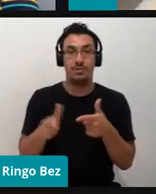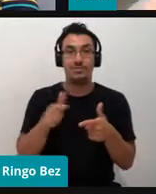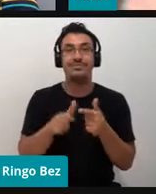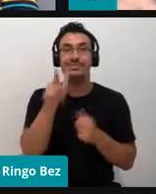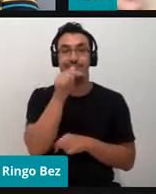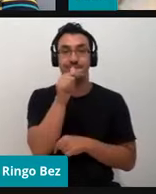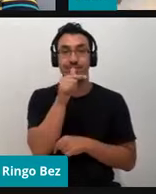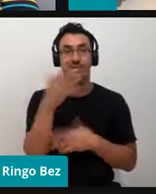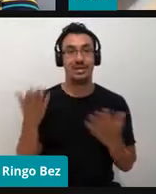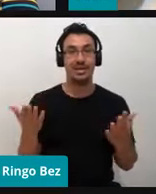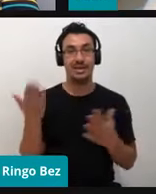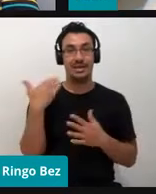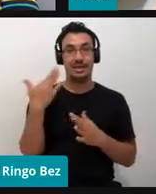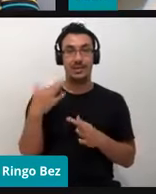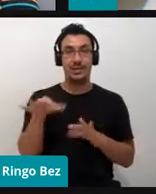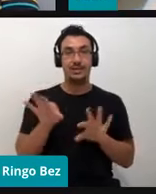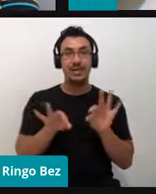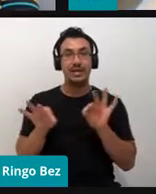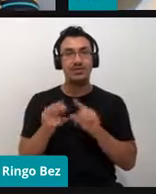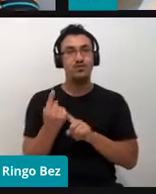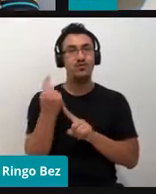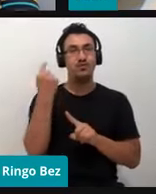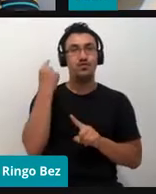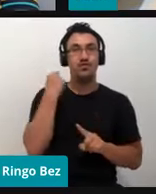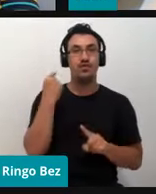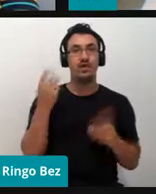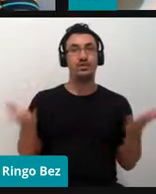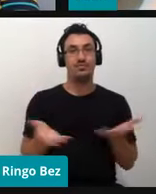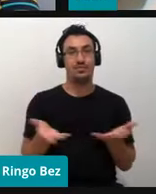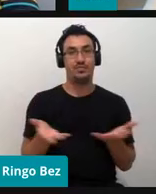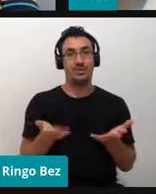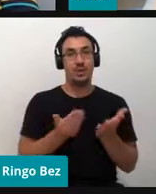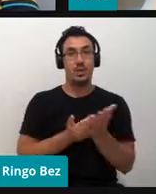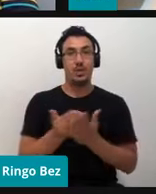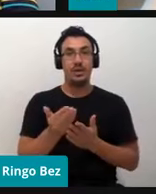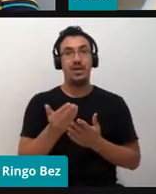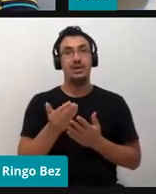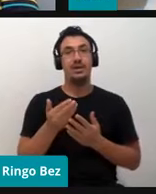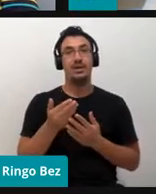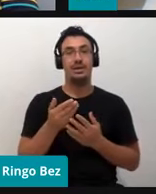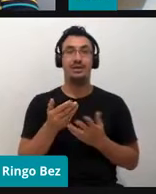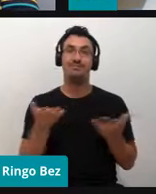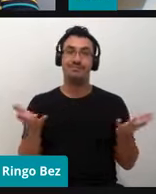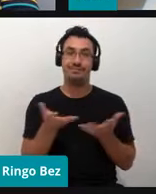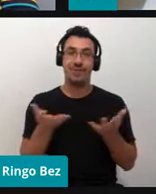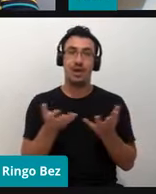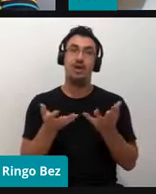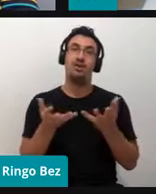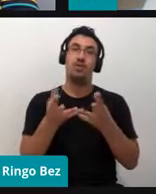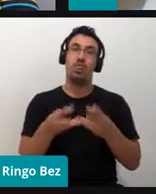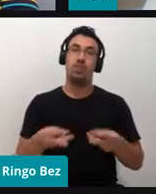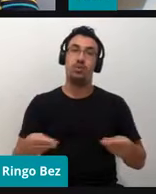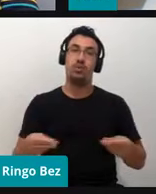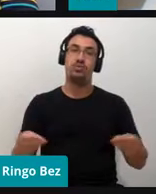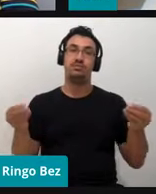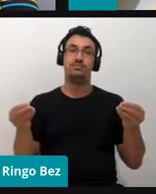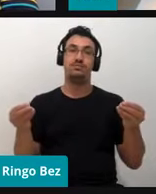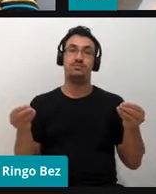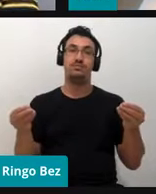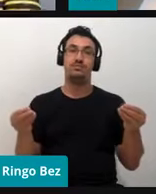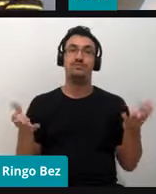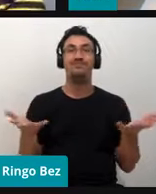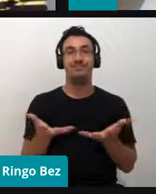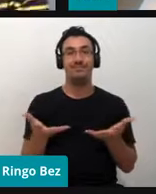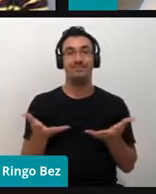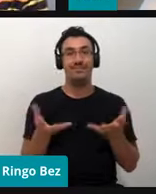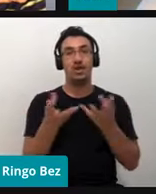nosso planejamento histórico de abastecimento, me perdoe o trocadilho, vai por água abaixo. Né? E nós